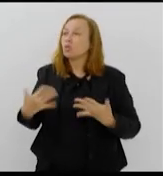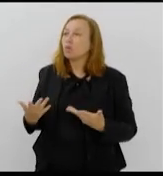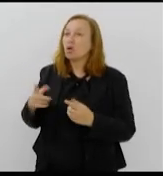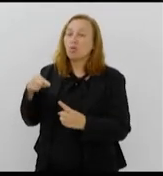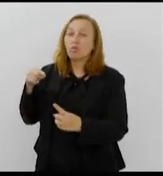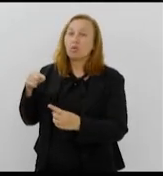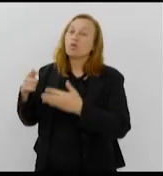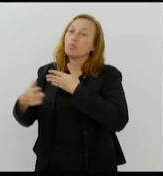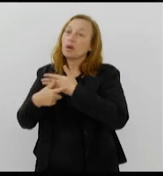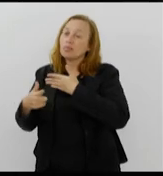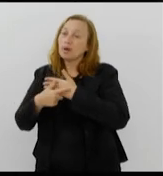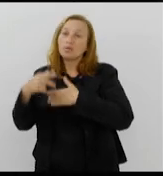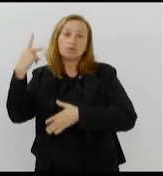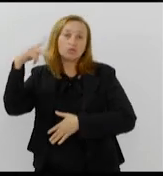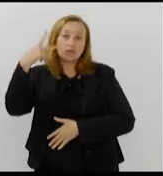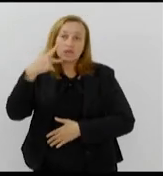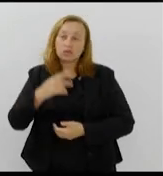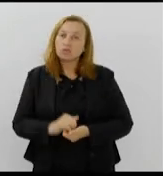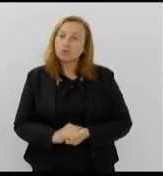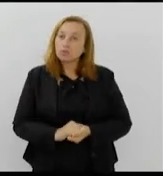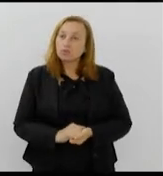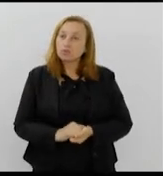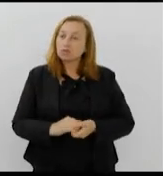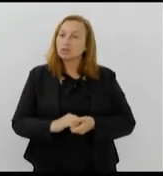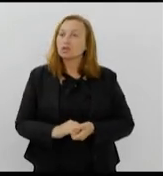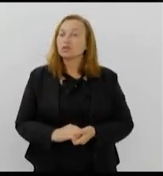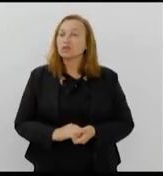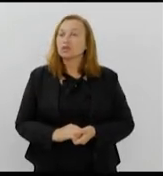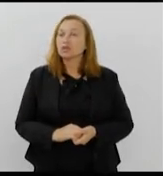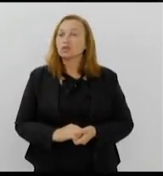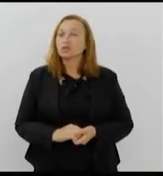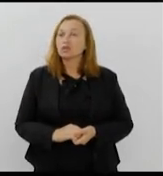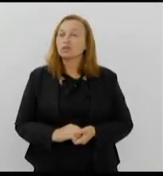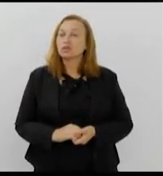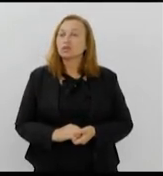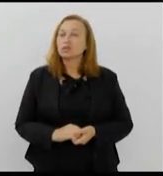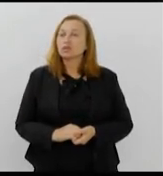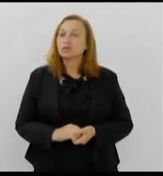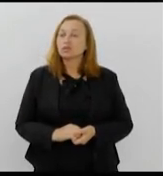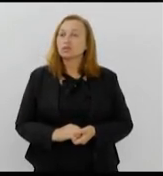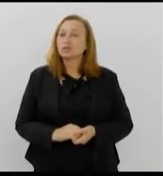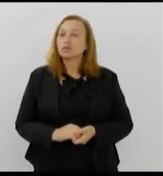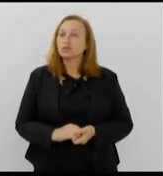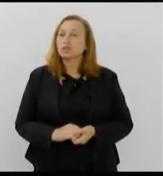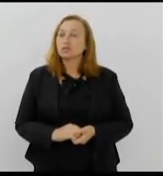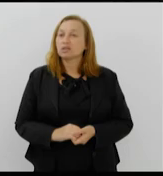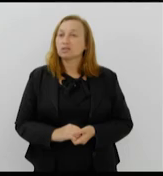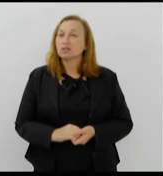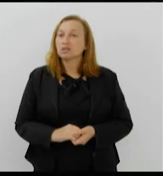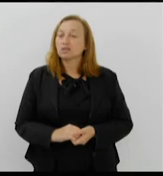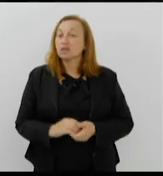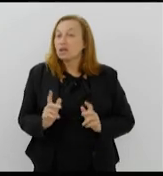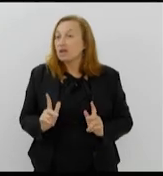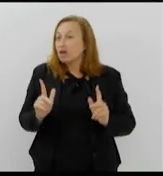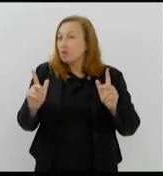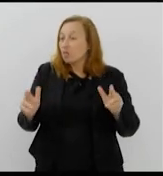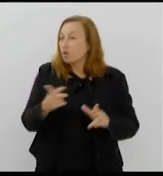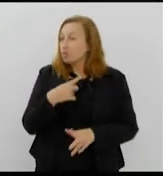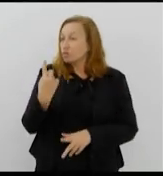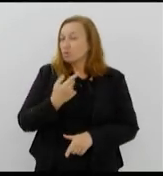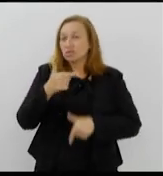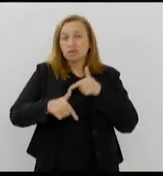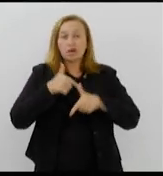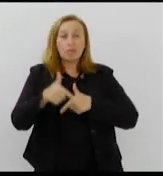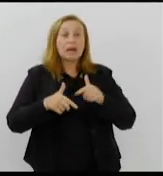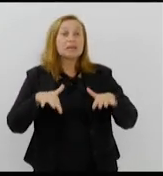dos vereadores, que se assemelha às nossas funções. Né? Então,